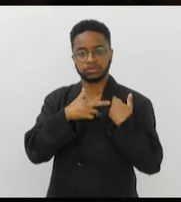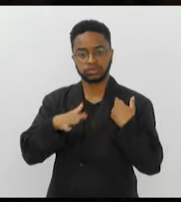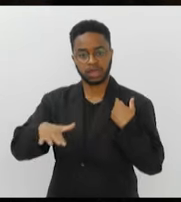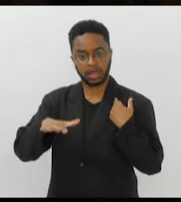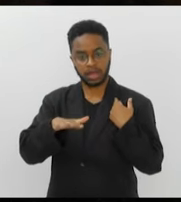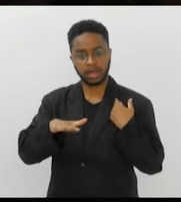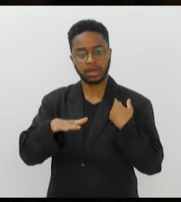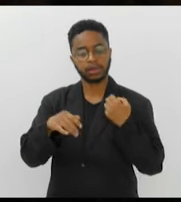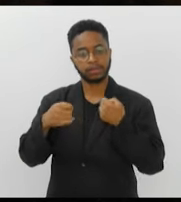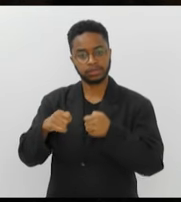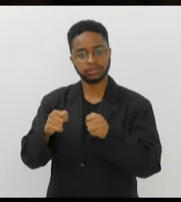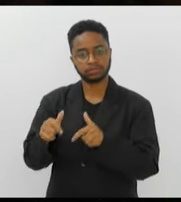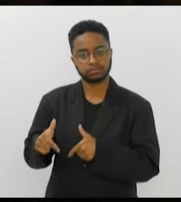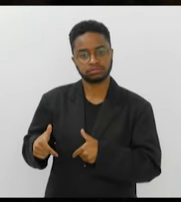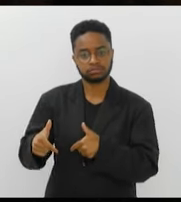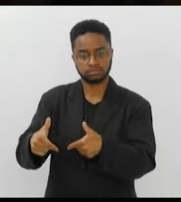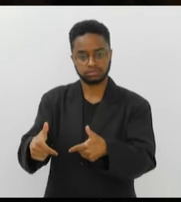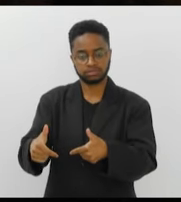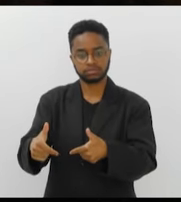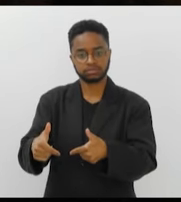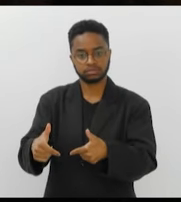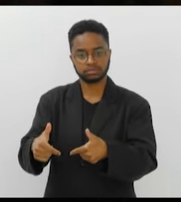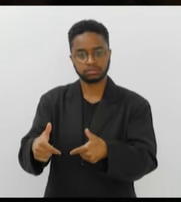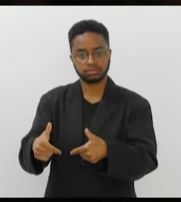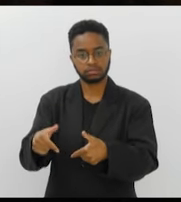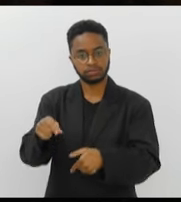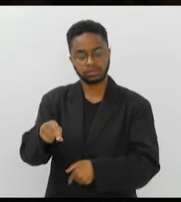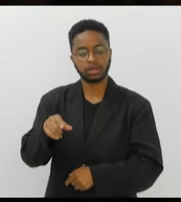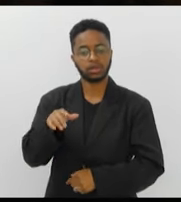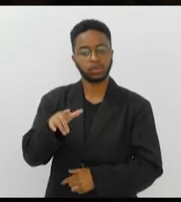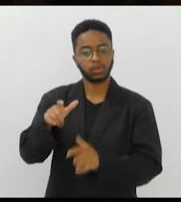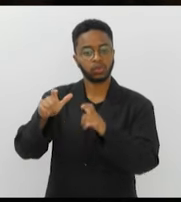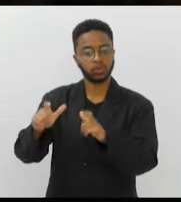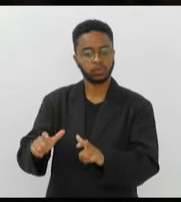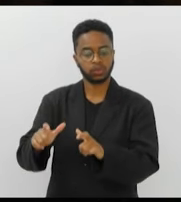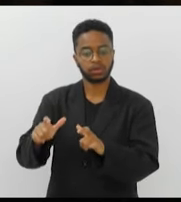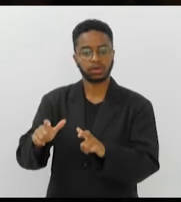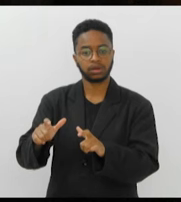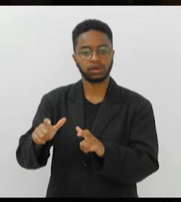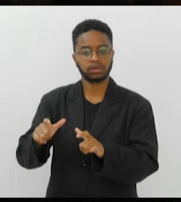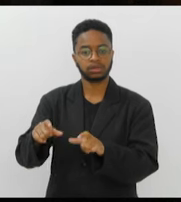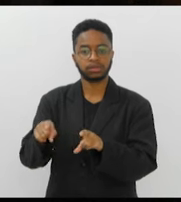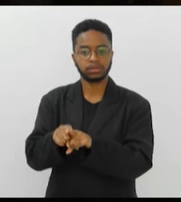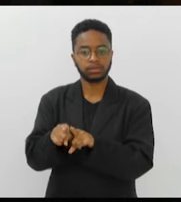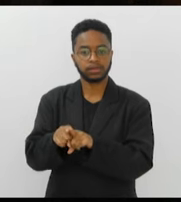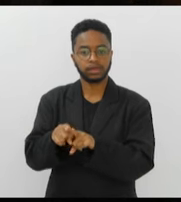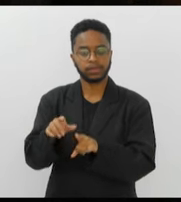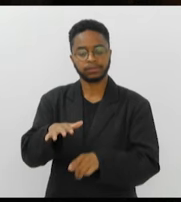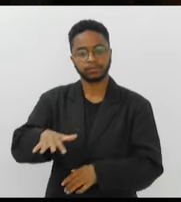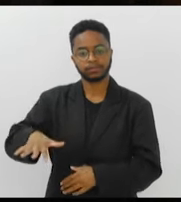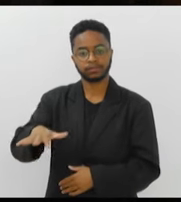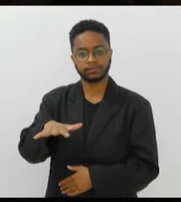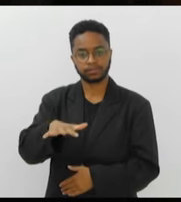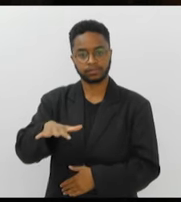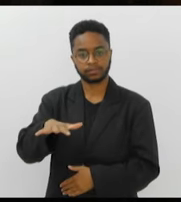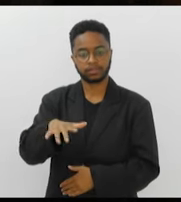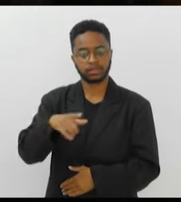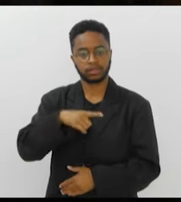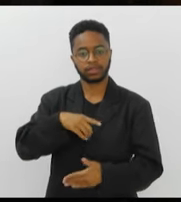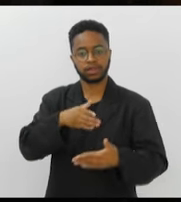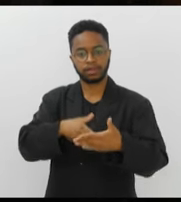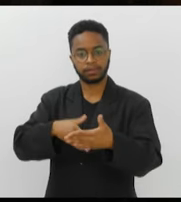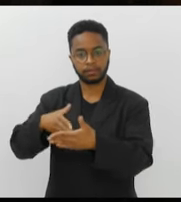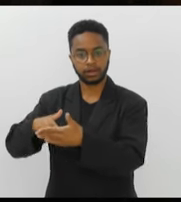a responsabilidade com aquela população local, naquele território que a barricada